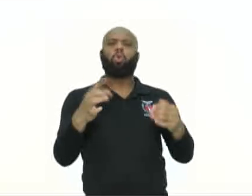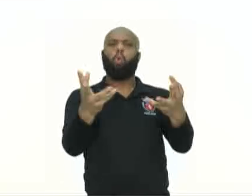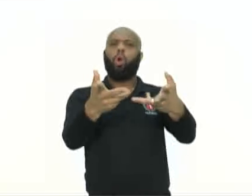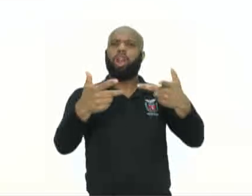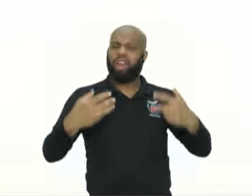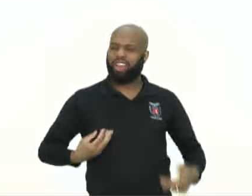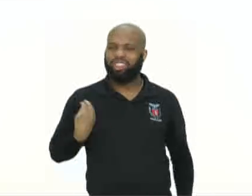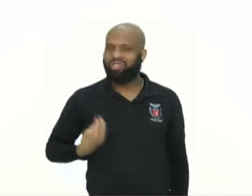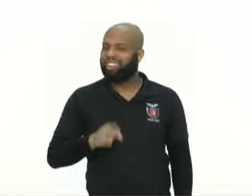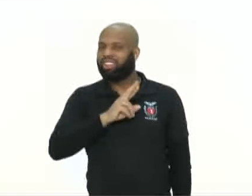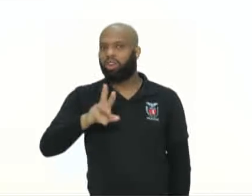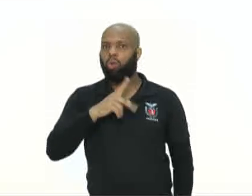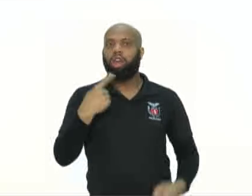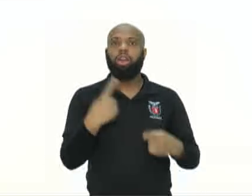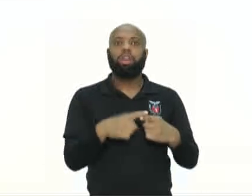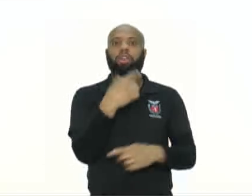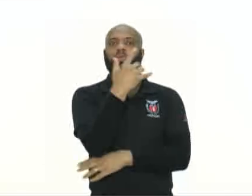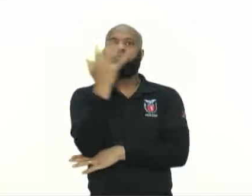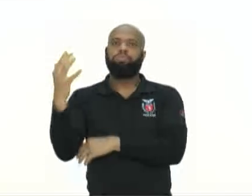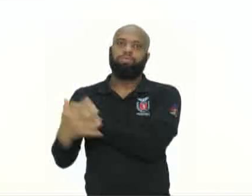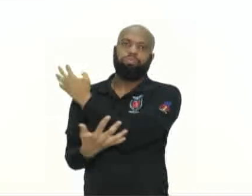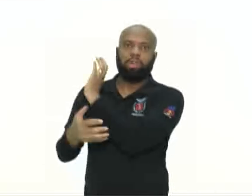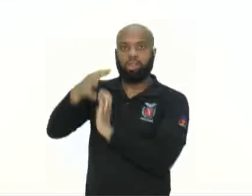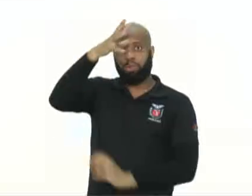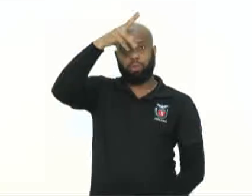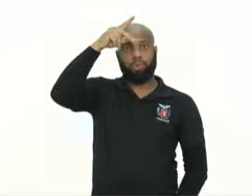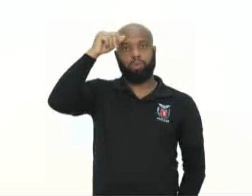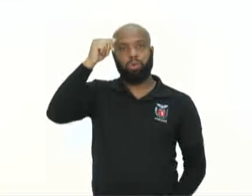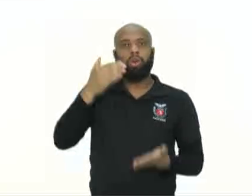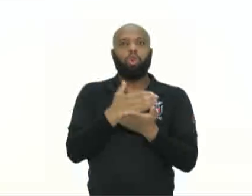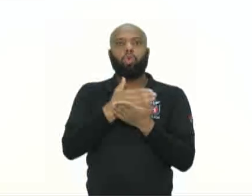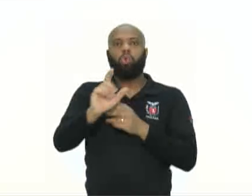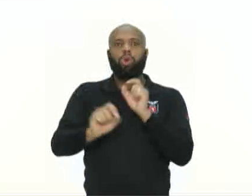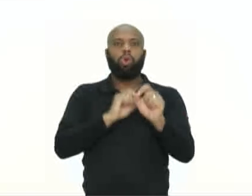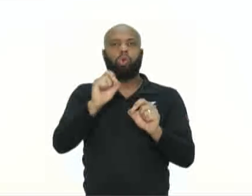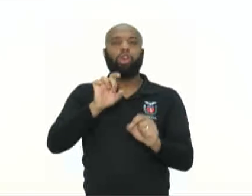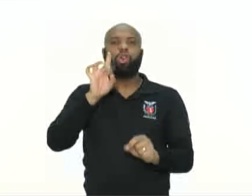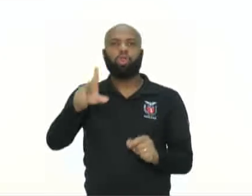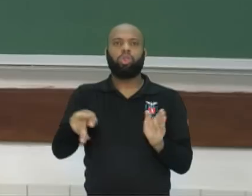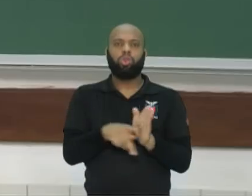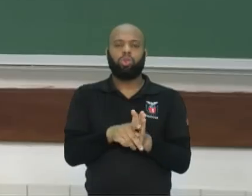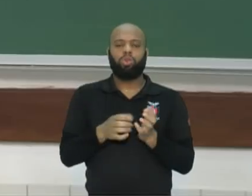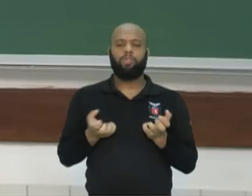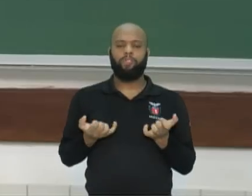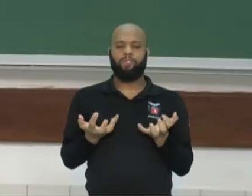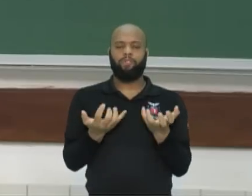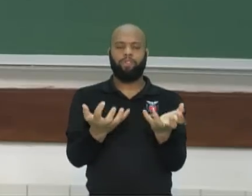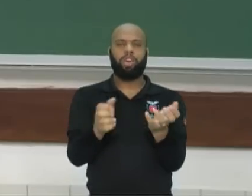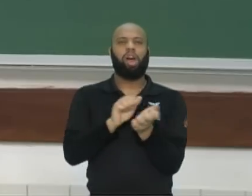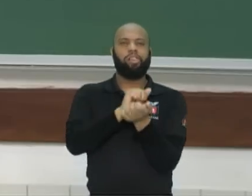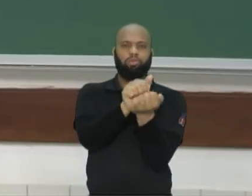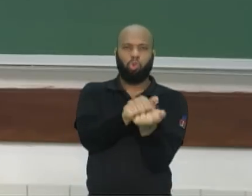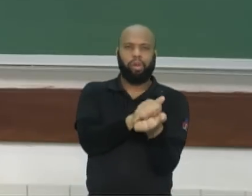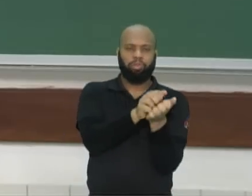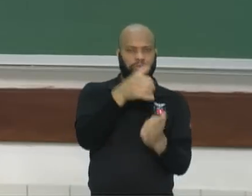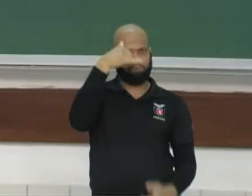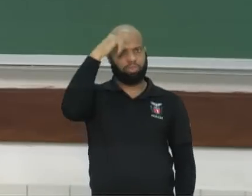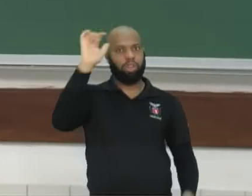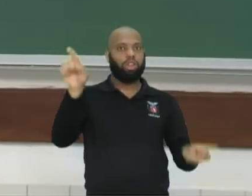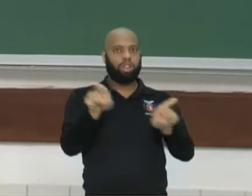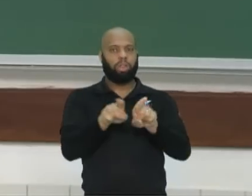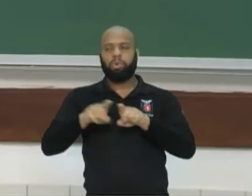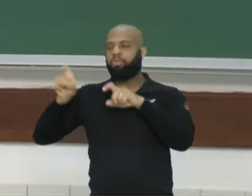geral, né? A floresta amazônica vai dando lugar às pastagens e lavouras. Então, a forma como as atividades